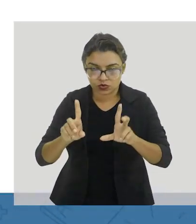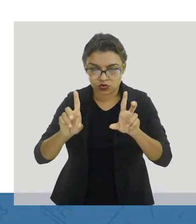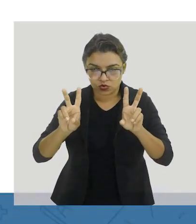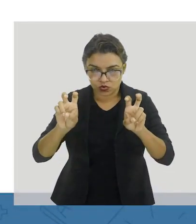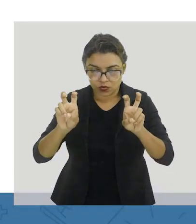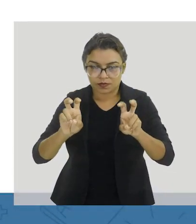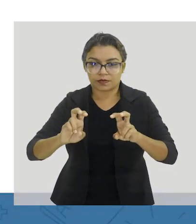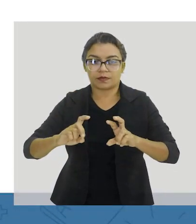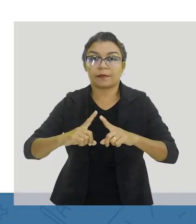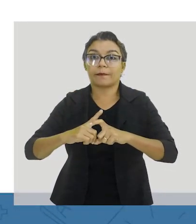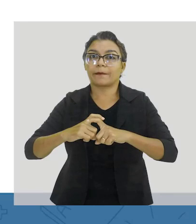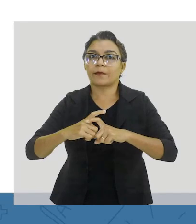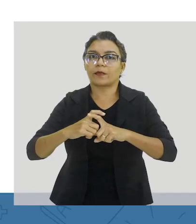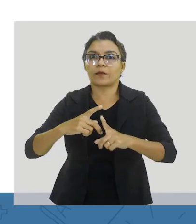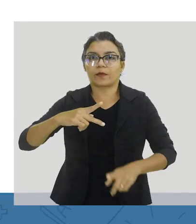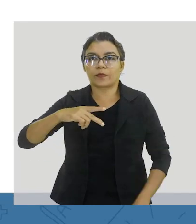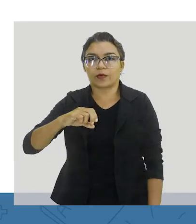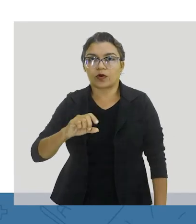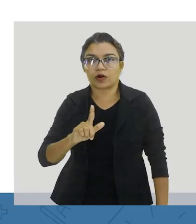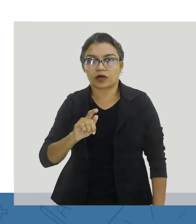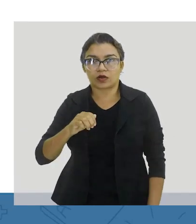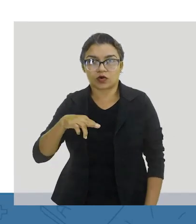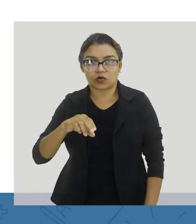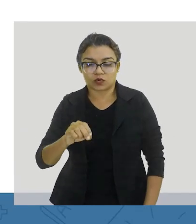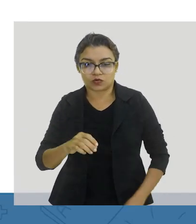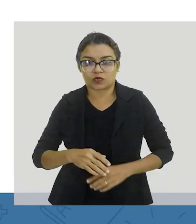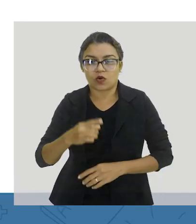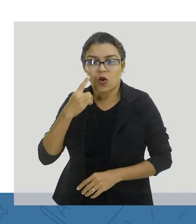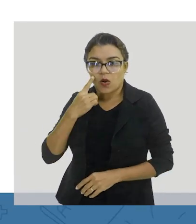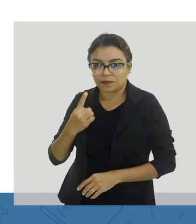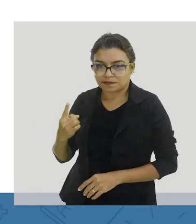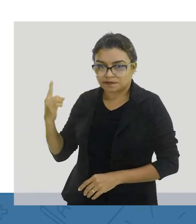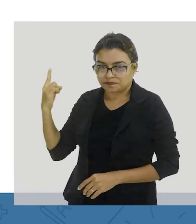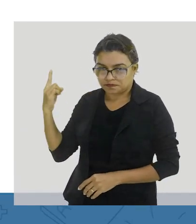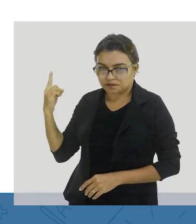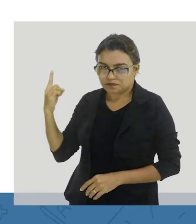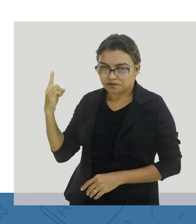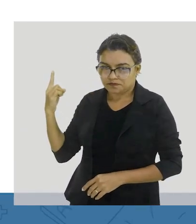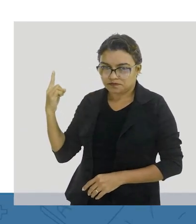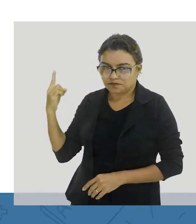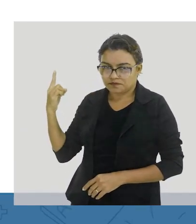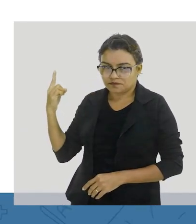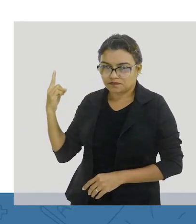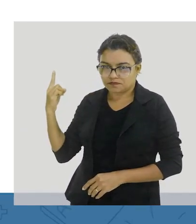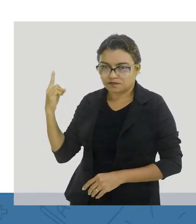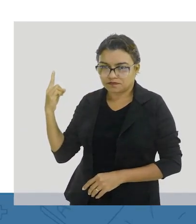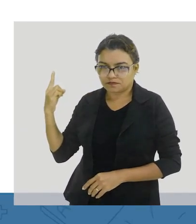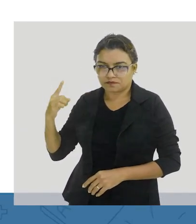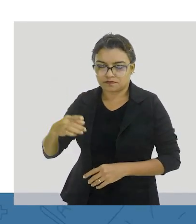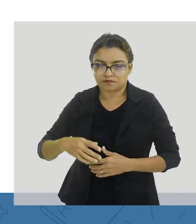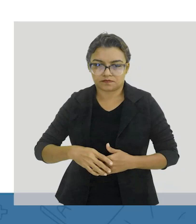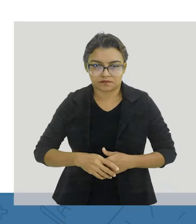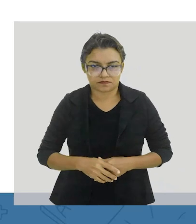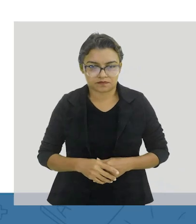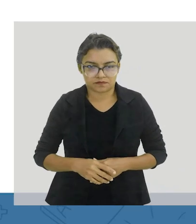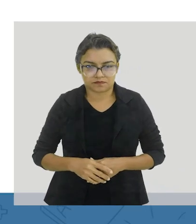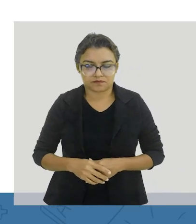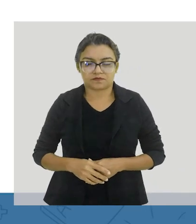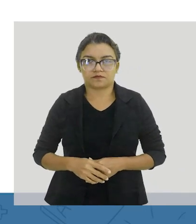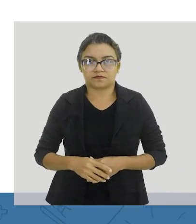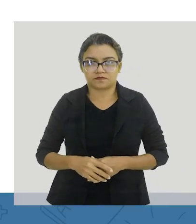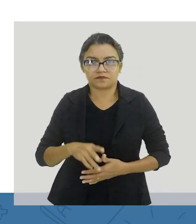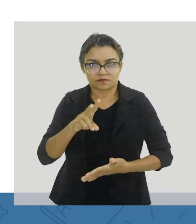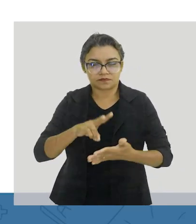Questão do Enem. O polígono que dá forma a essa calçada é invariante por rotações, em torno do